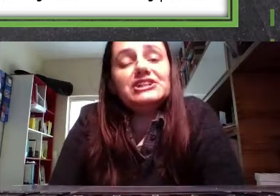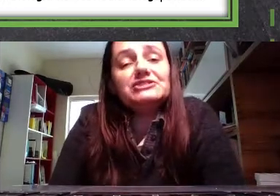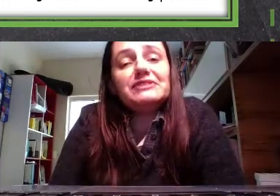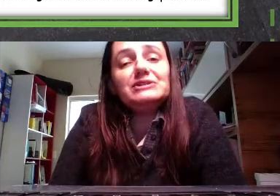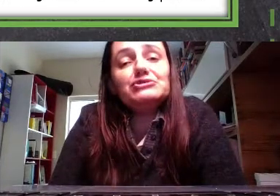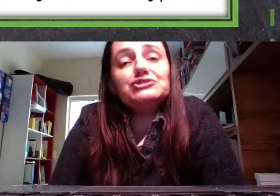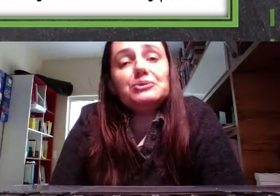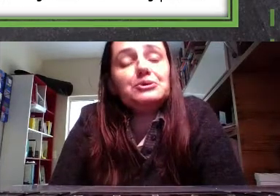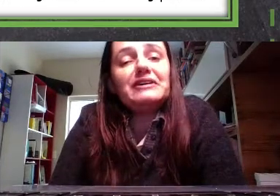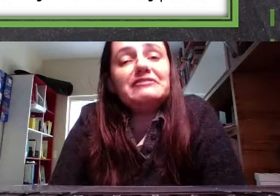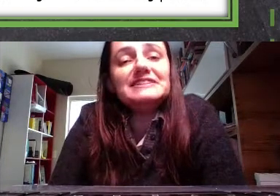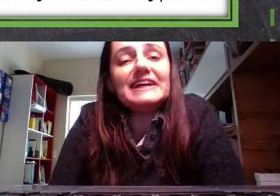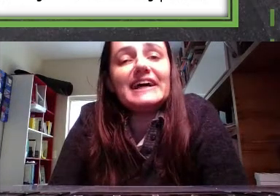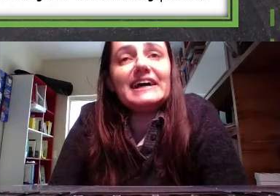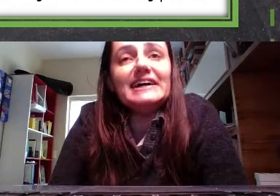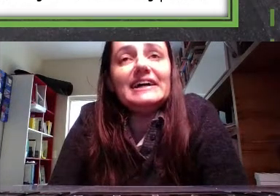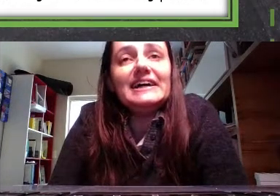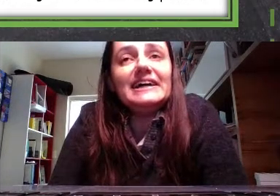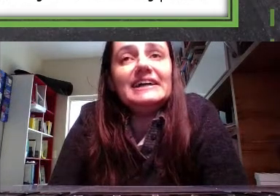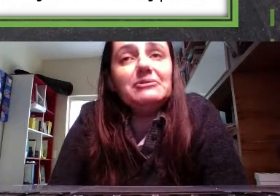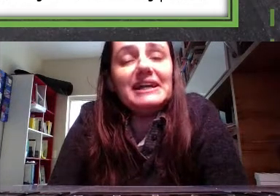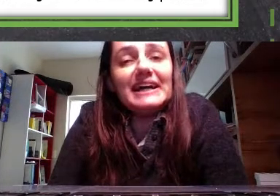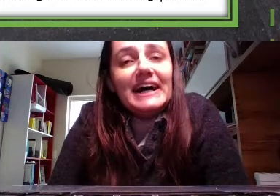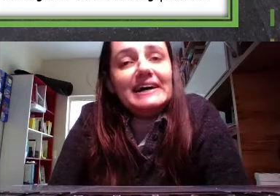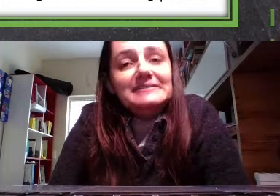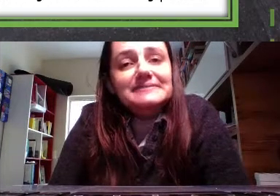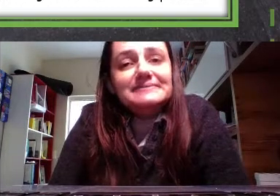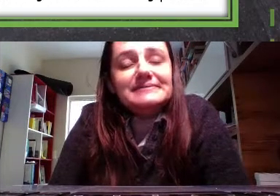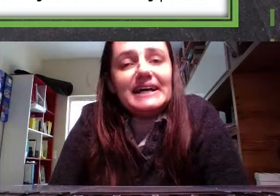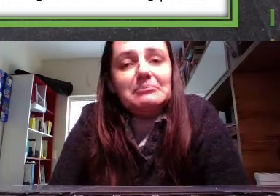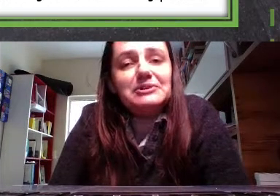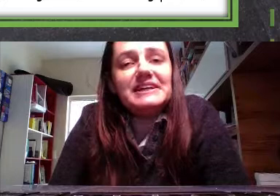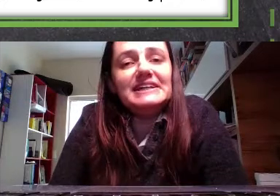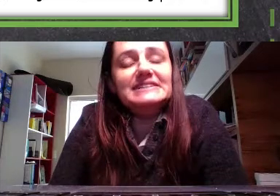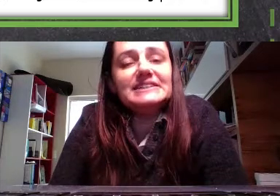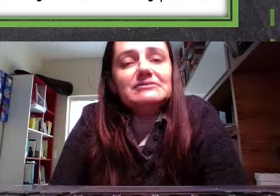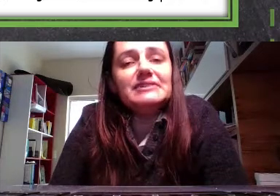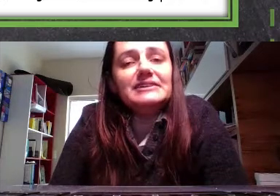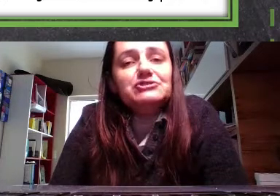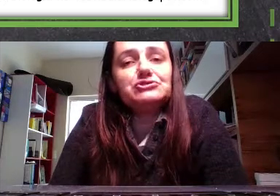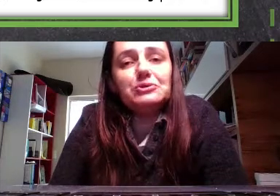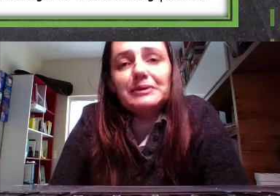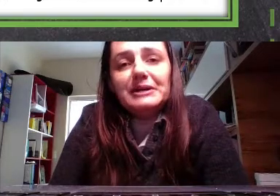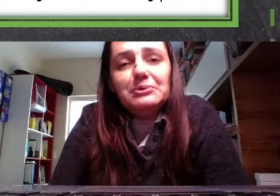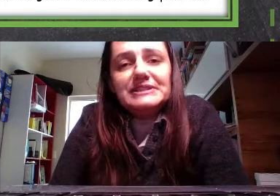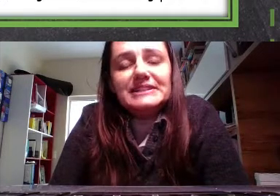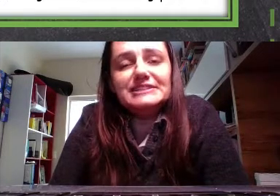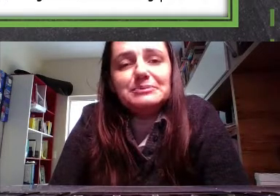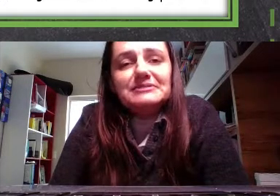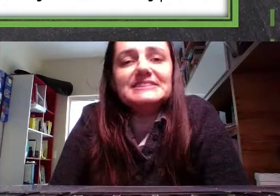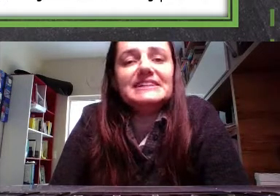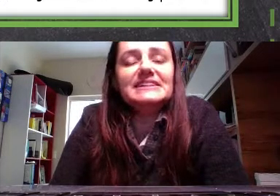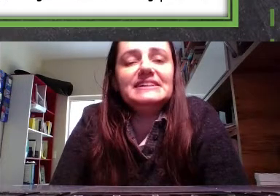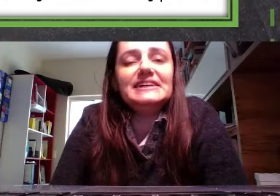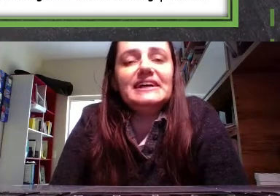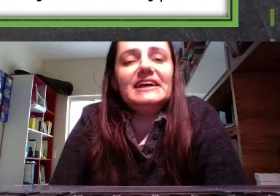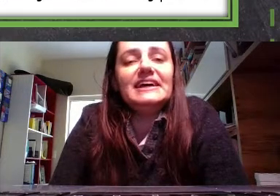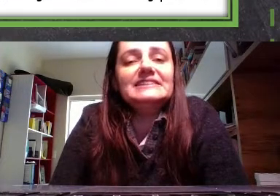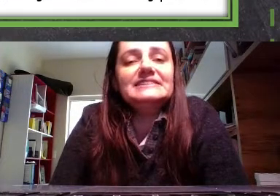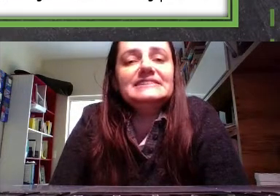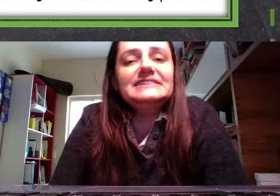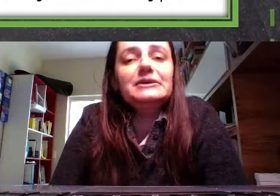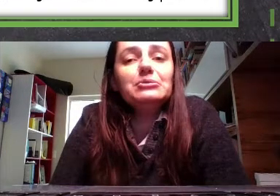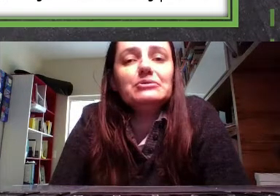que é quando a gente falou sobre o FSH e o LH, tá? Porque eles são super importantes para você